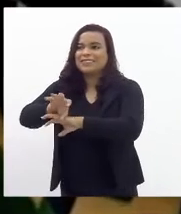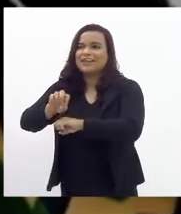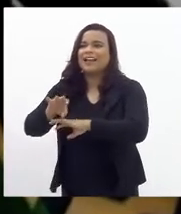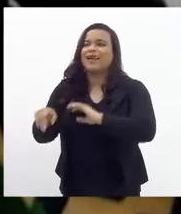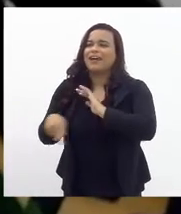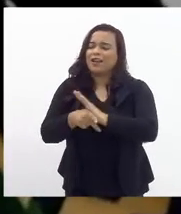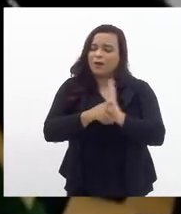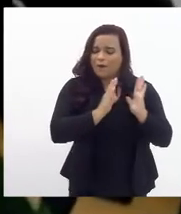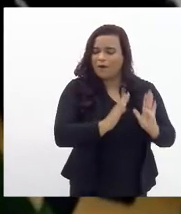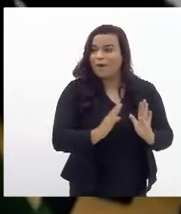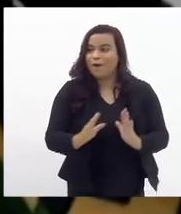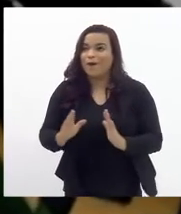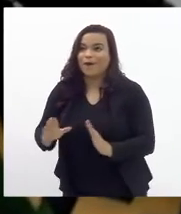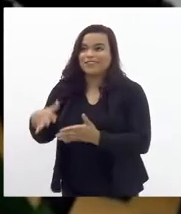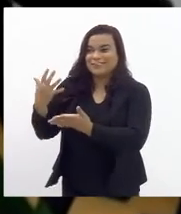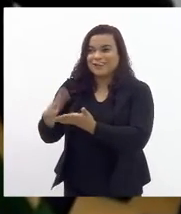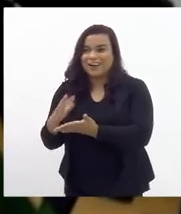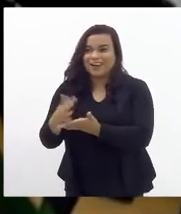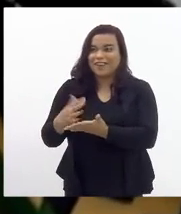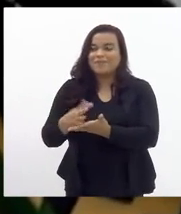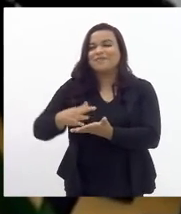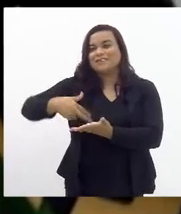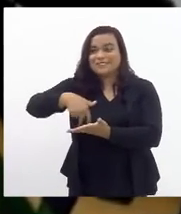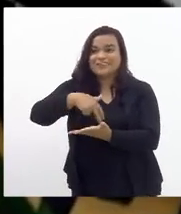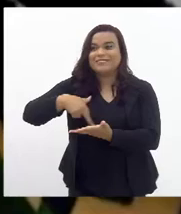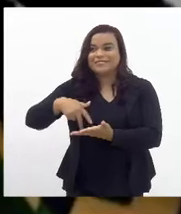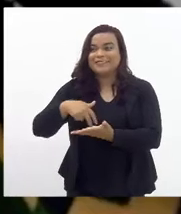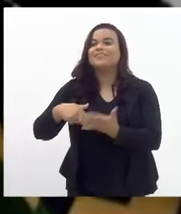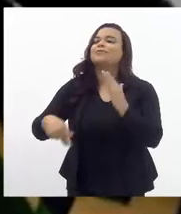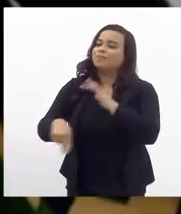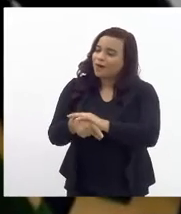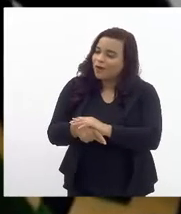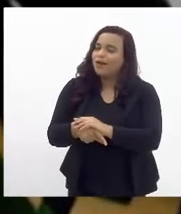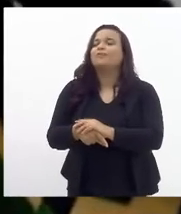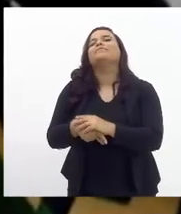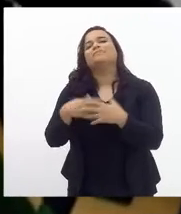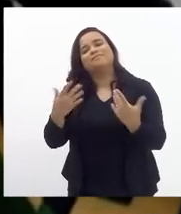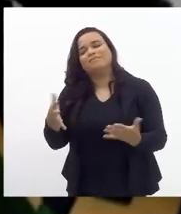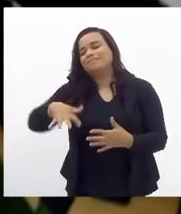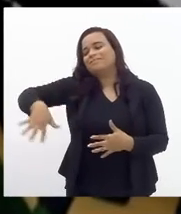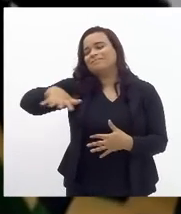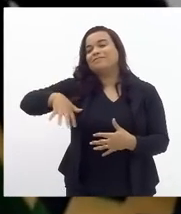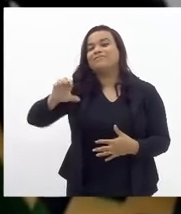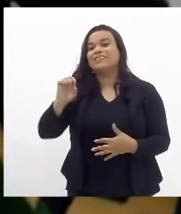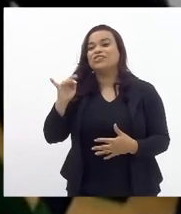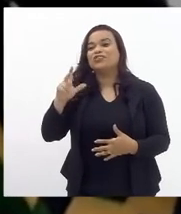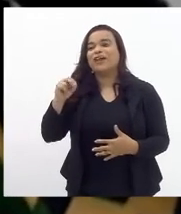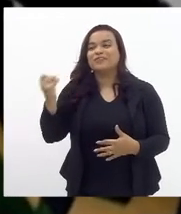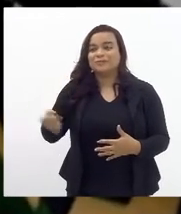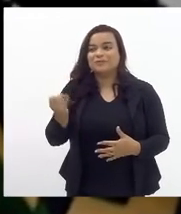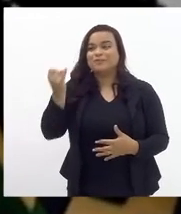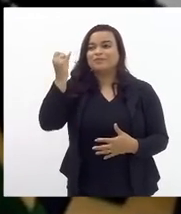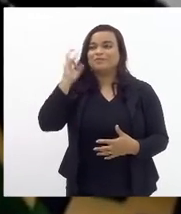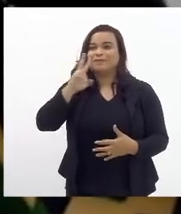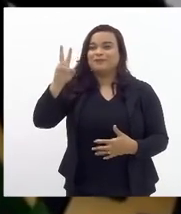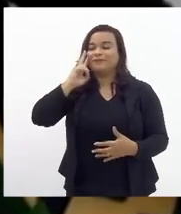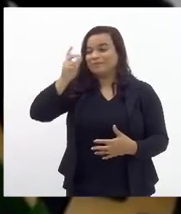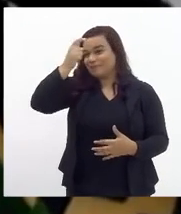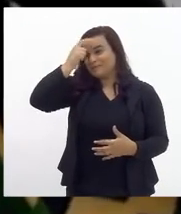o samba a partir daquela região tão importante. Tem uma memória das